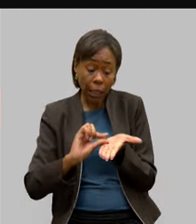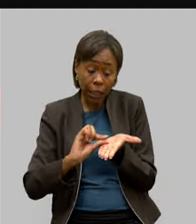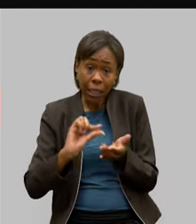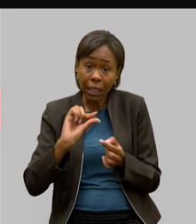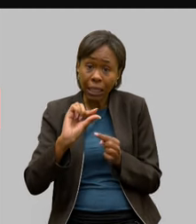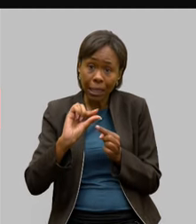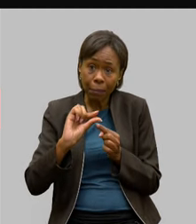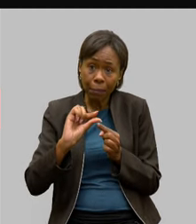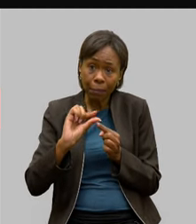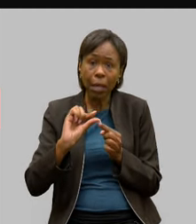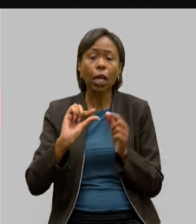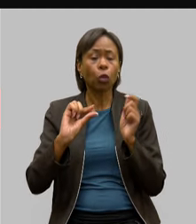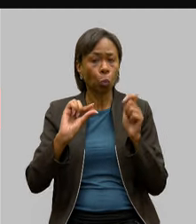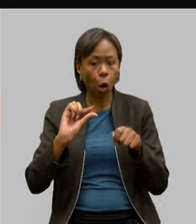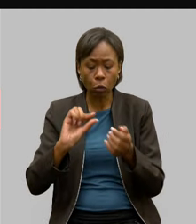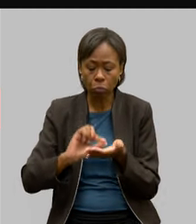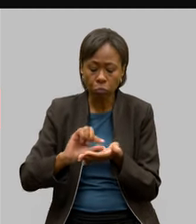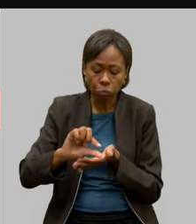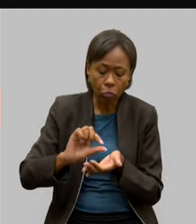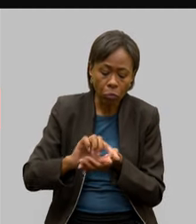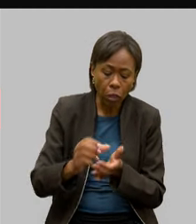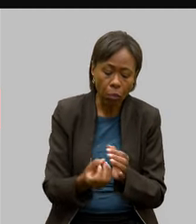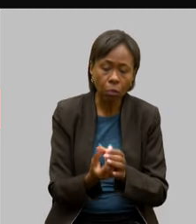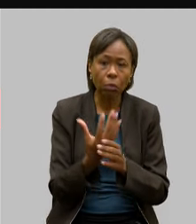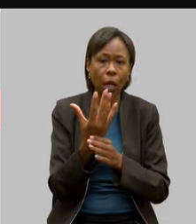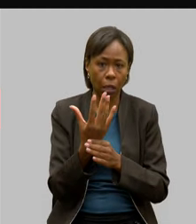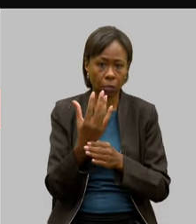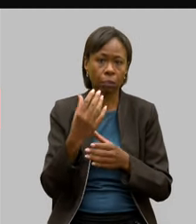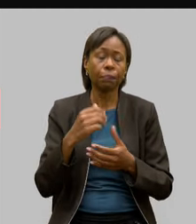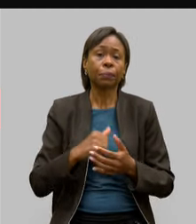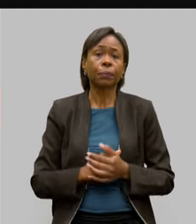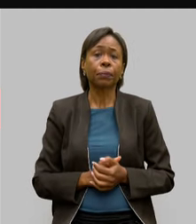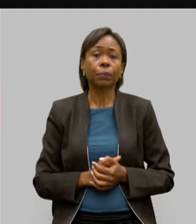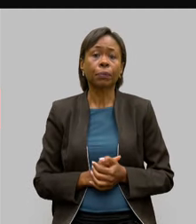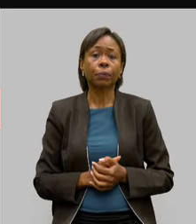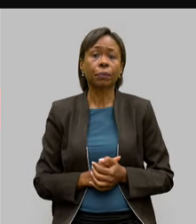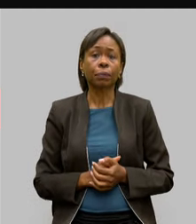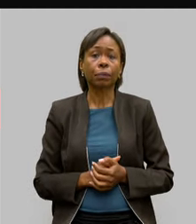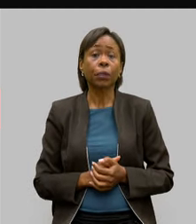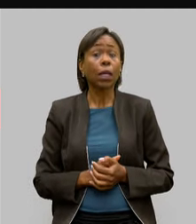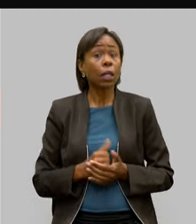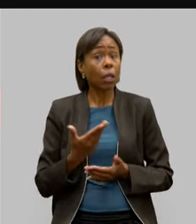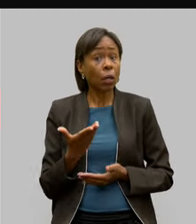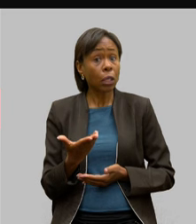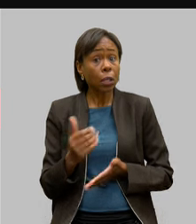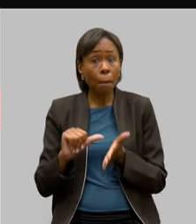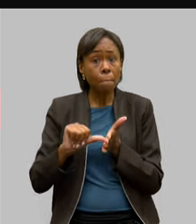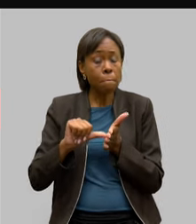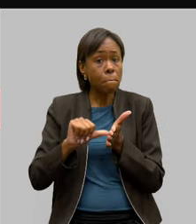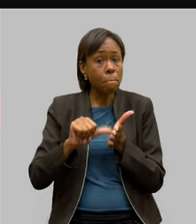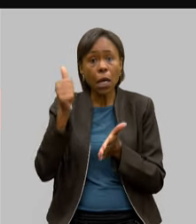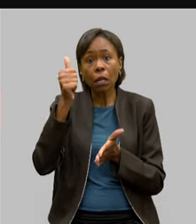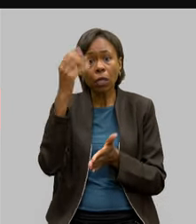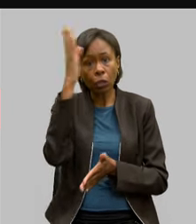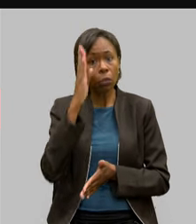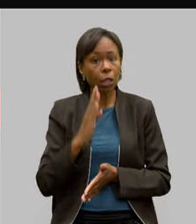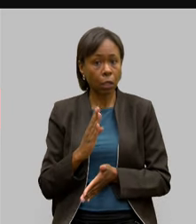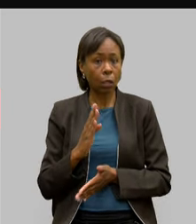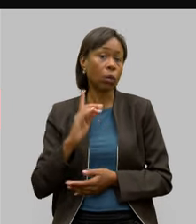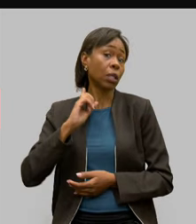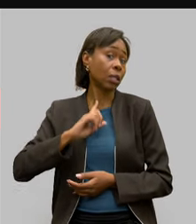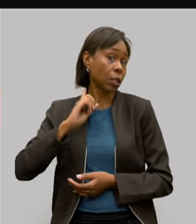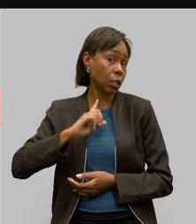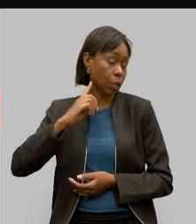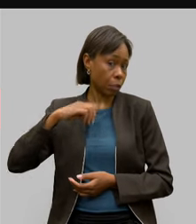para o cultivo aqui no nosso laboratório então a fsj foi a primeira no Brasil aqui em Minas Gerais né tá